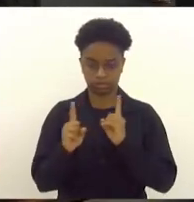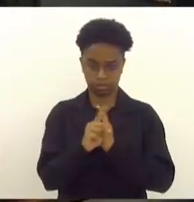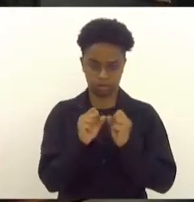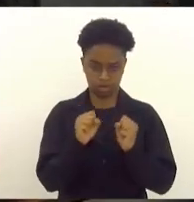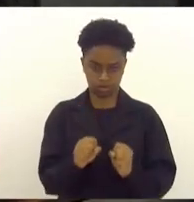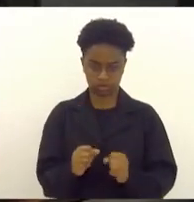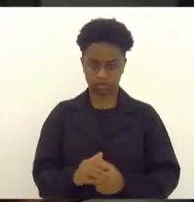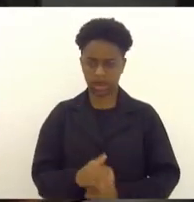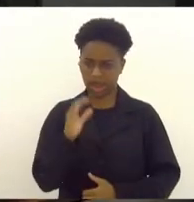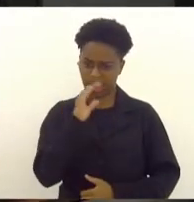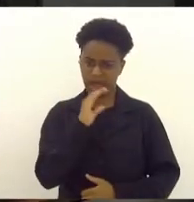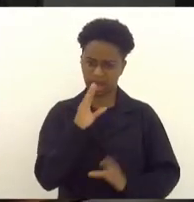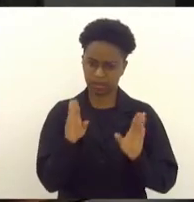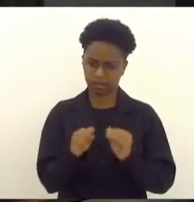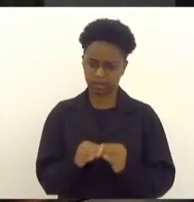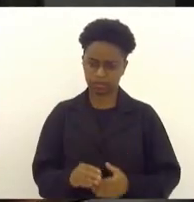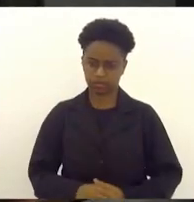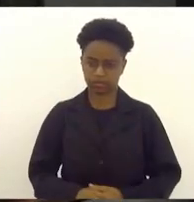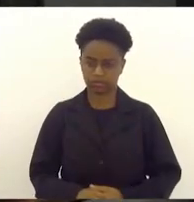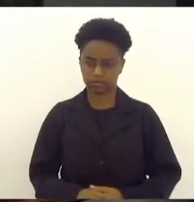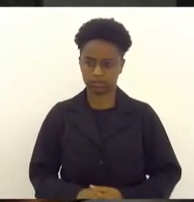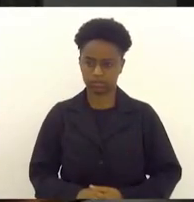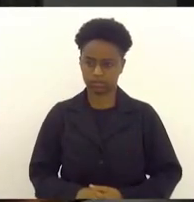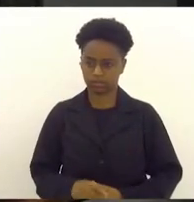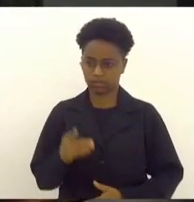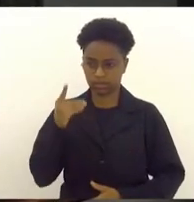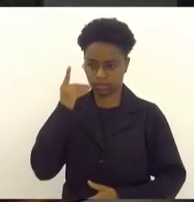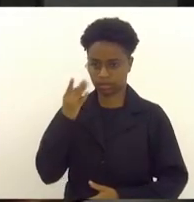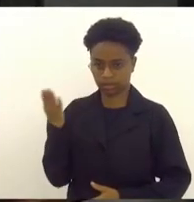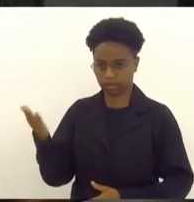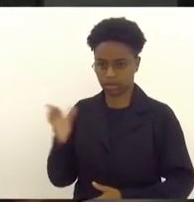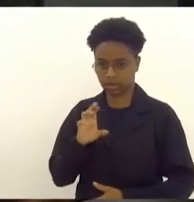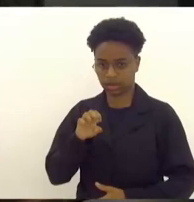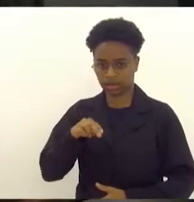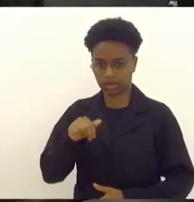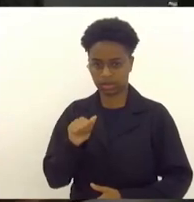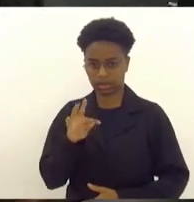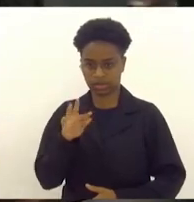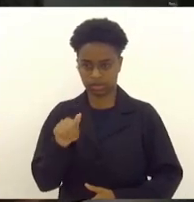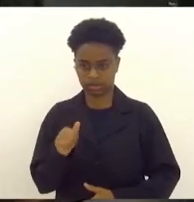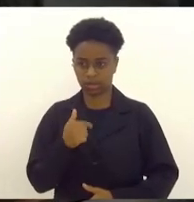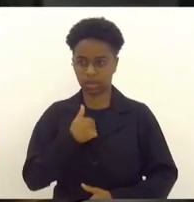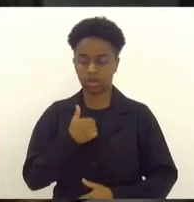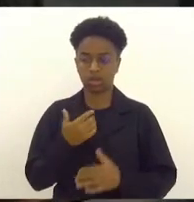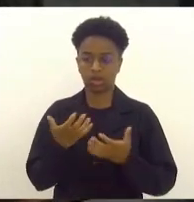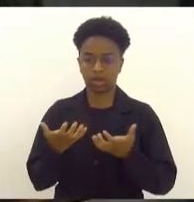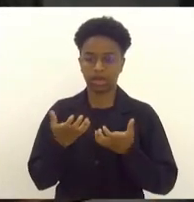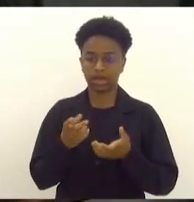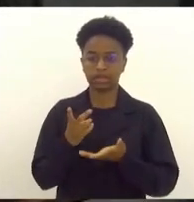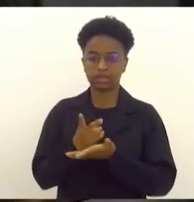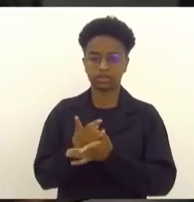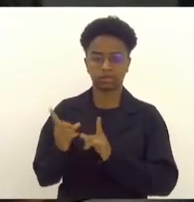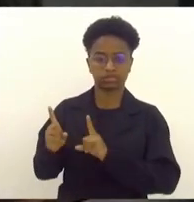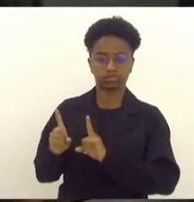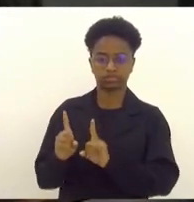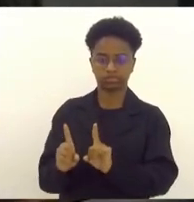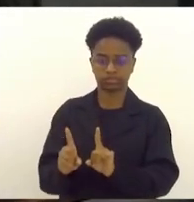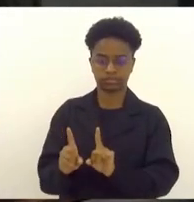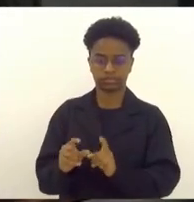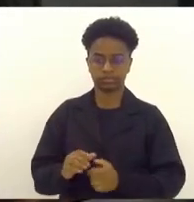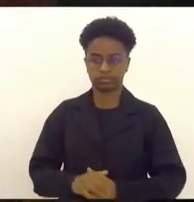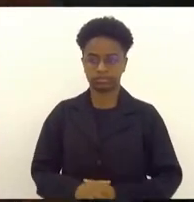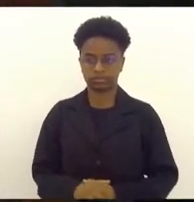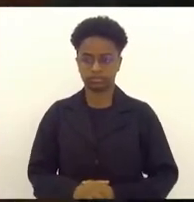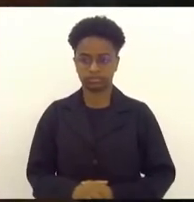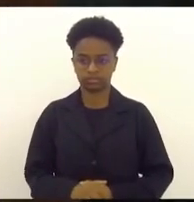é rápido É rápido é deputada Renata queria como sempre a vossa companhia